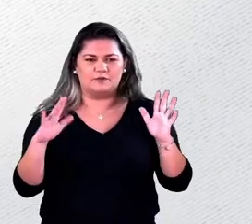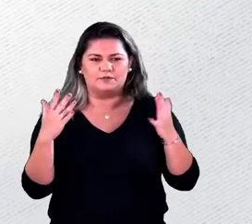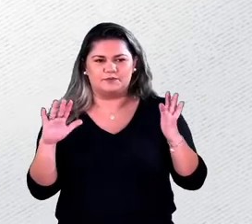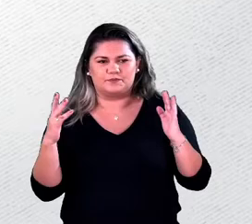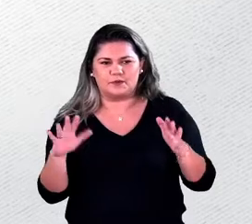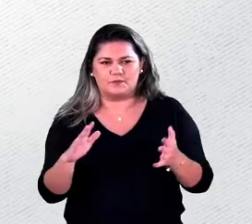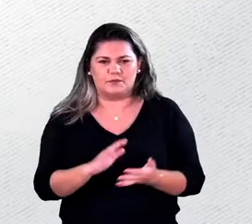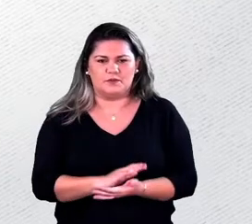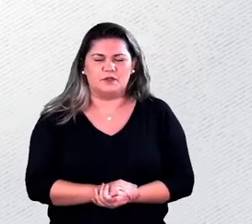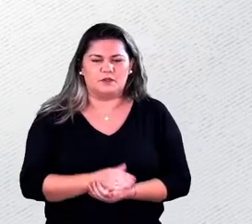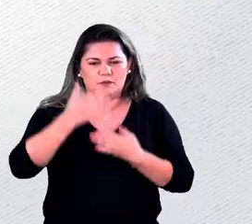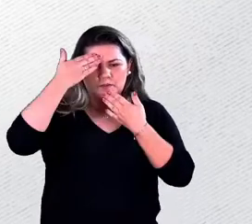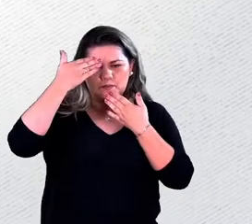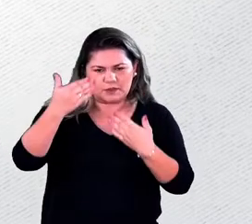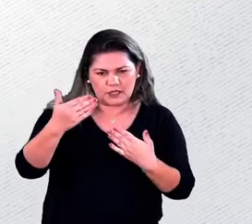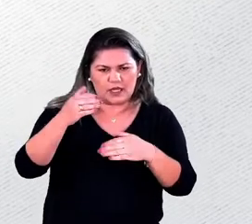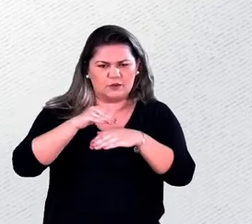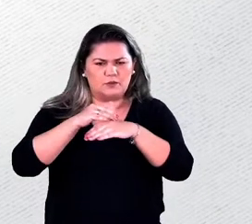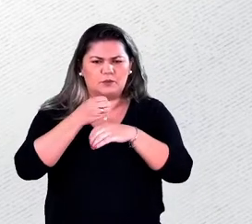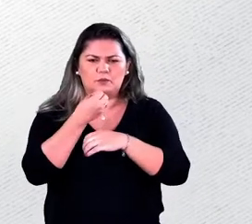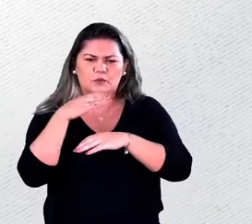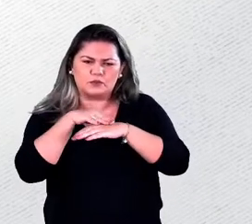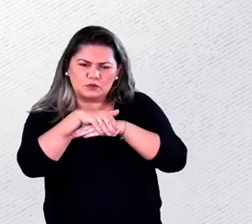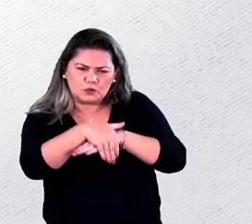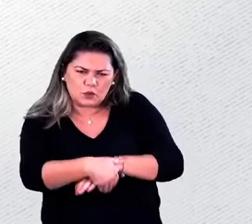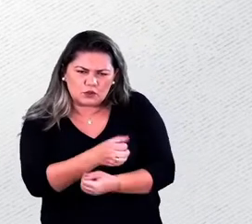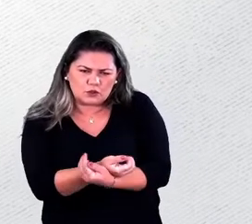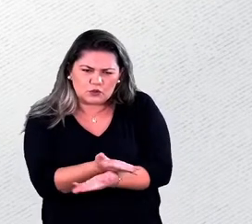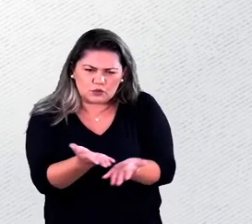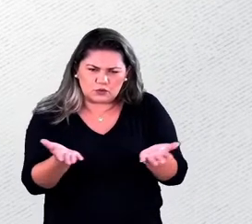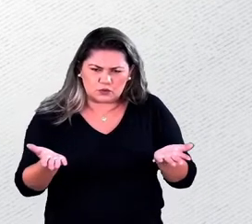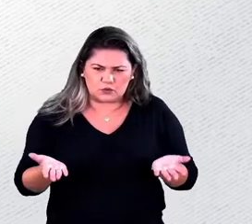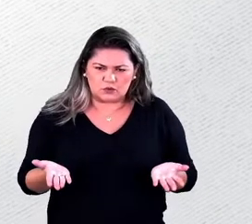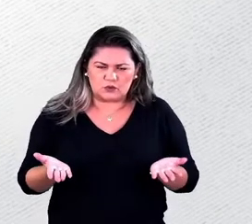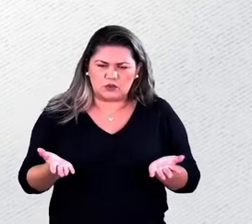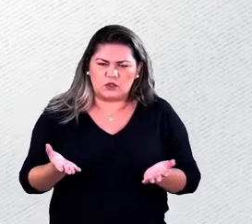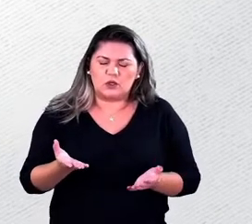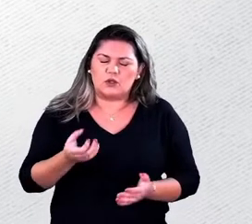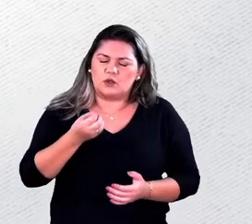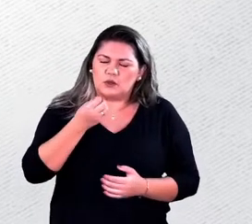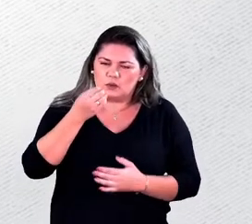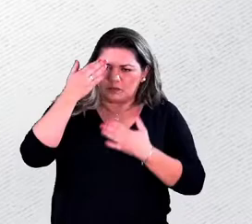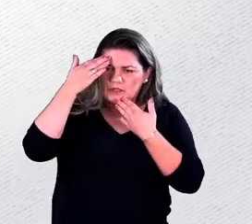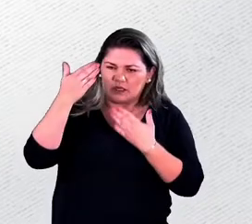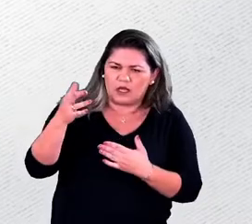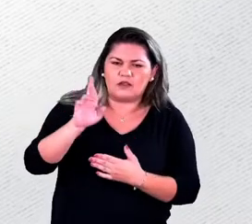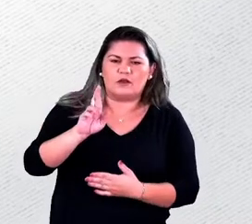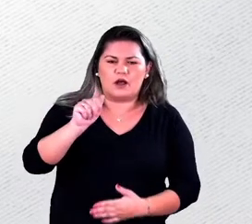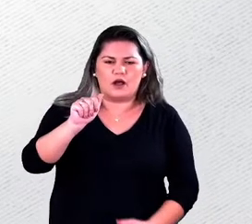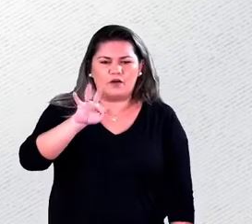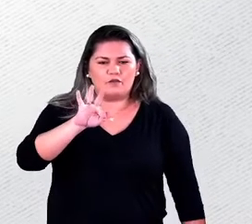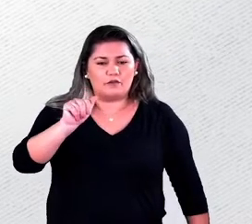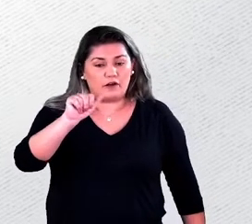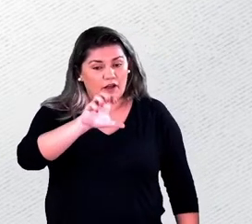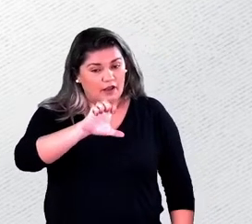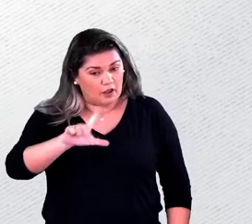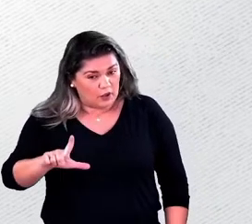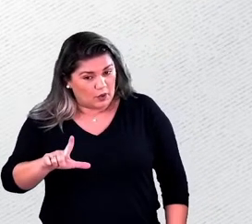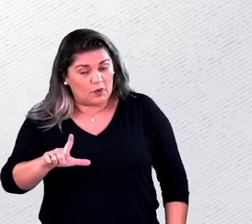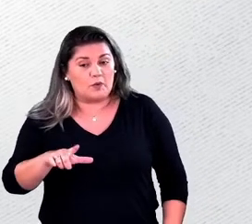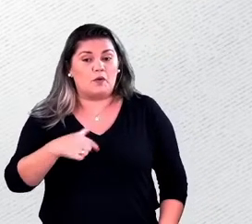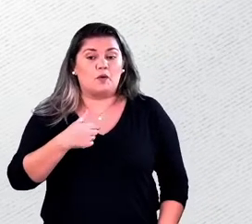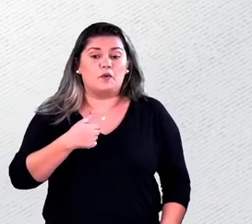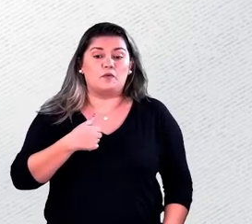muito obrigado boa noite Boa noite a todos muito obrigado colega Rafael pela pela apresentação e me